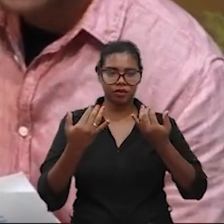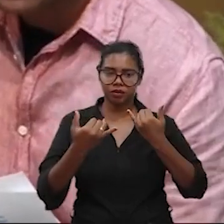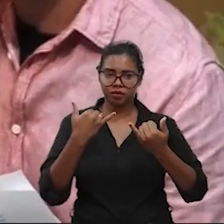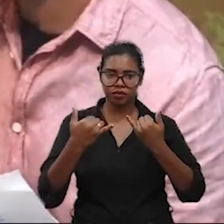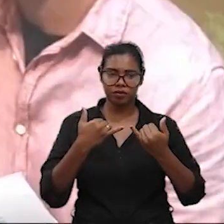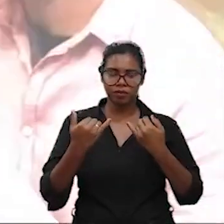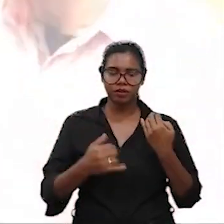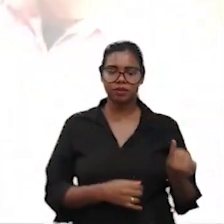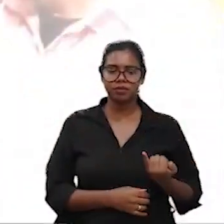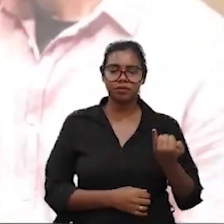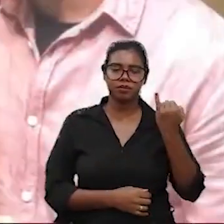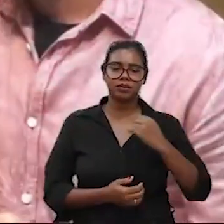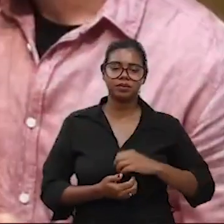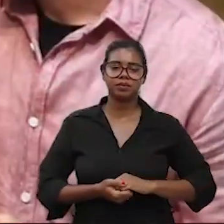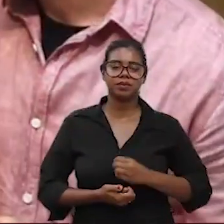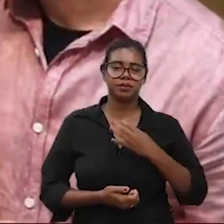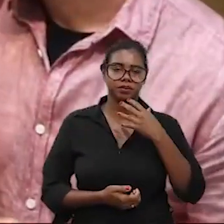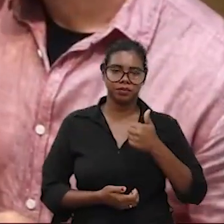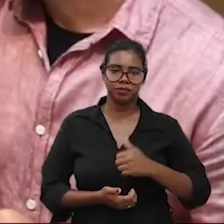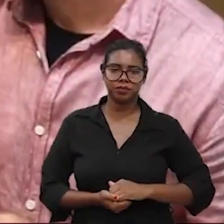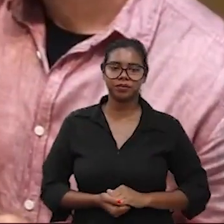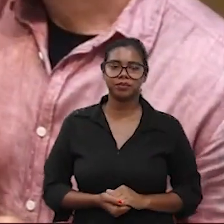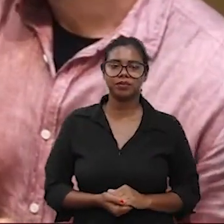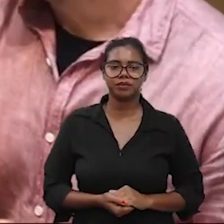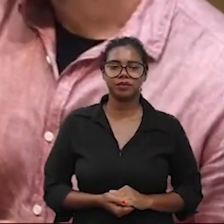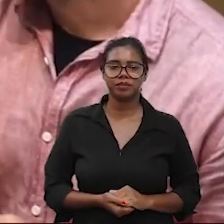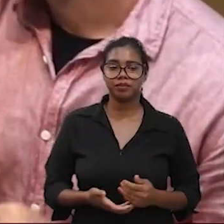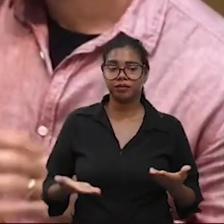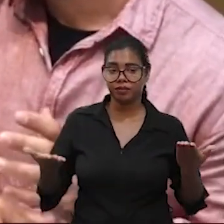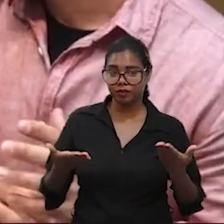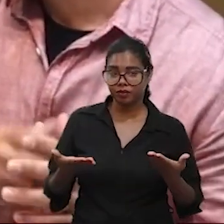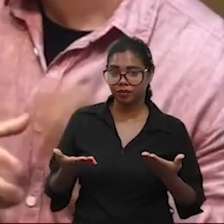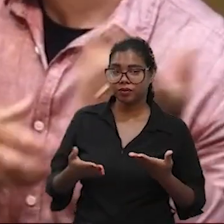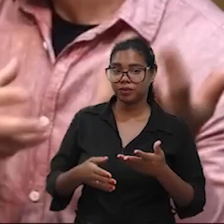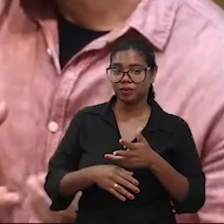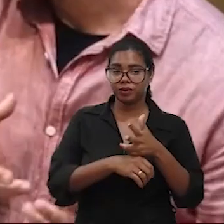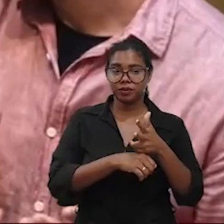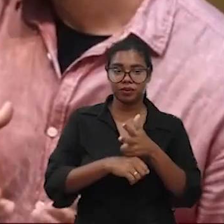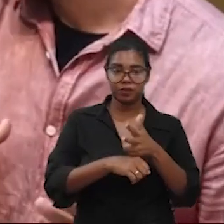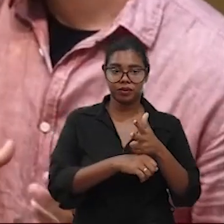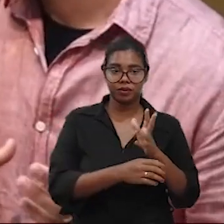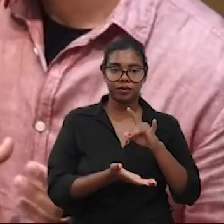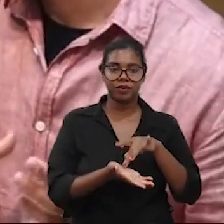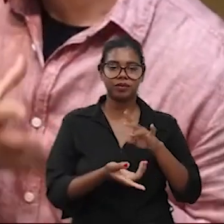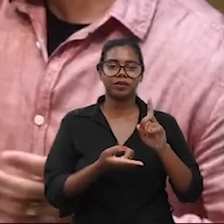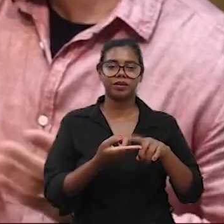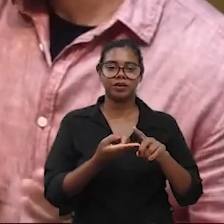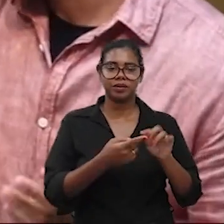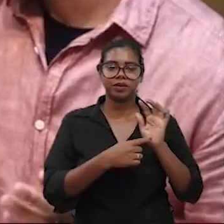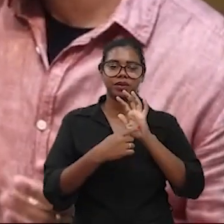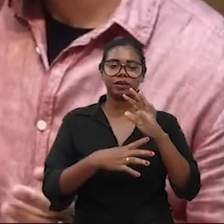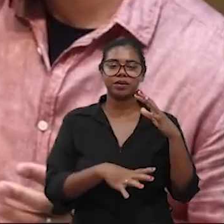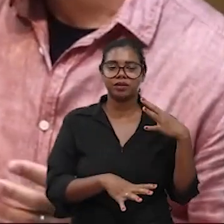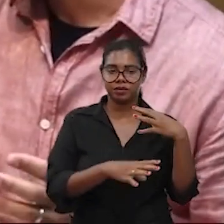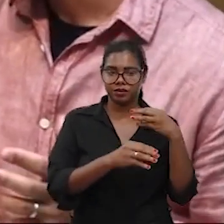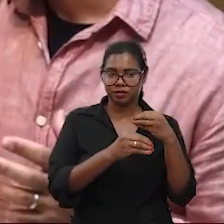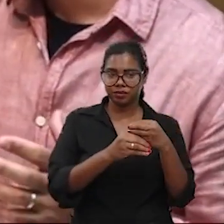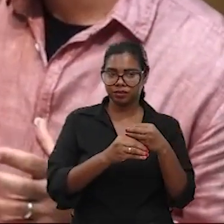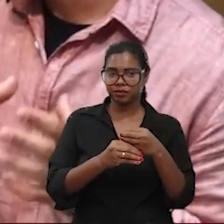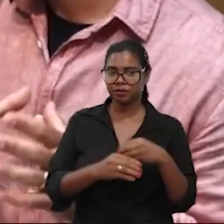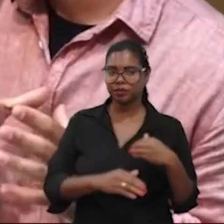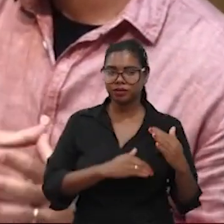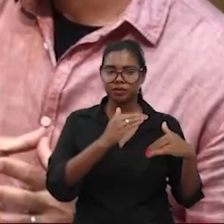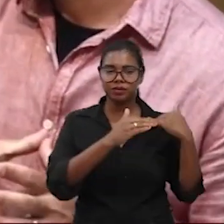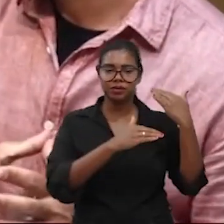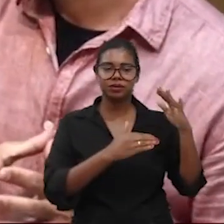Álvaro. Verdade. Muito bom. A gente, inclusive, Álvaro, tem até um vídeo aqui para ilustrar essa questão da relação que se desenvolve